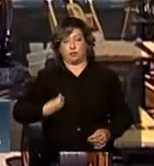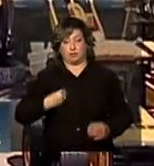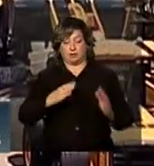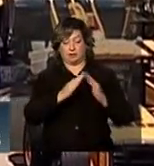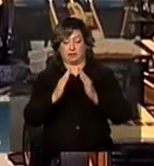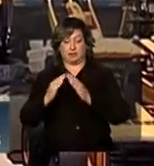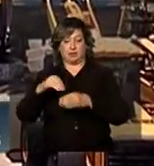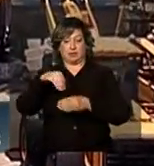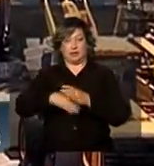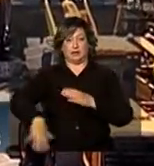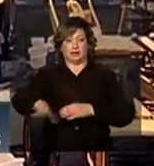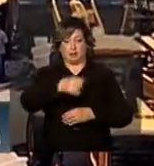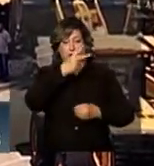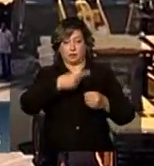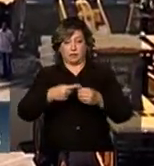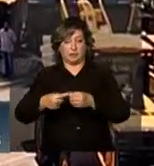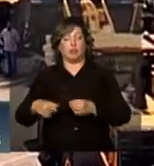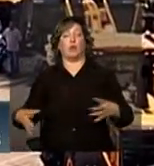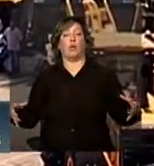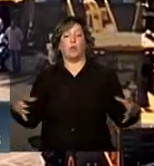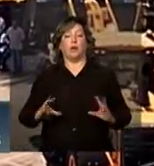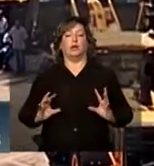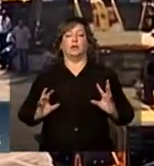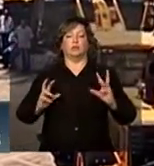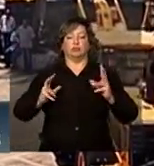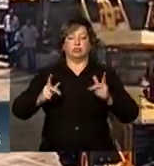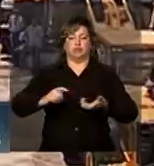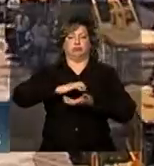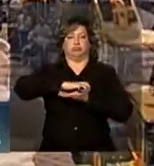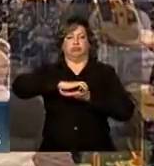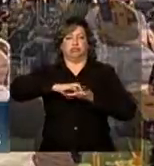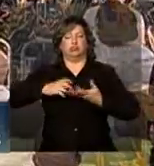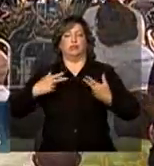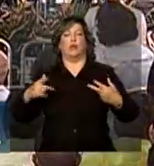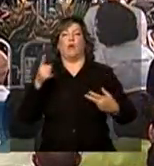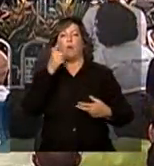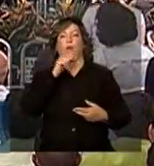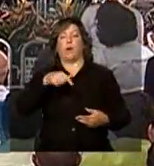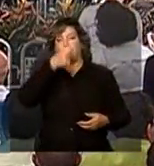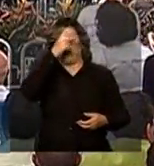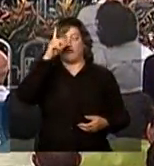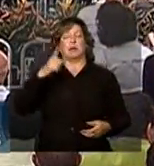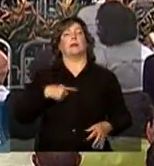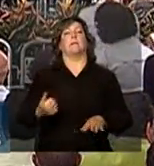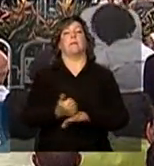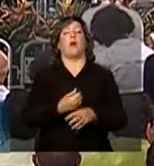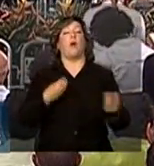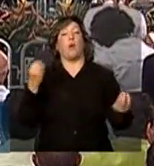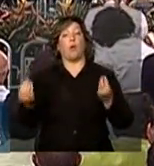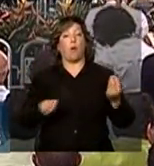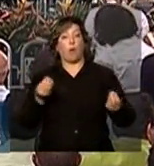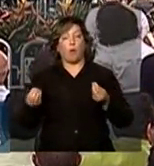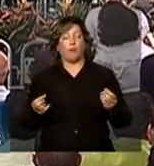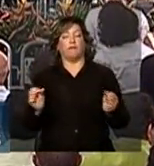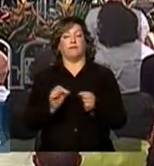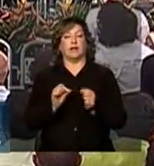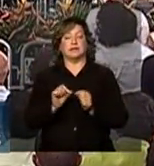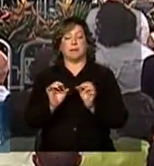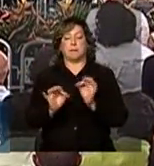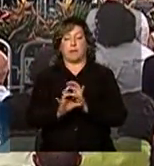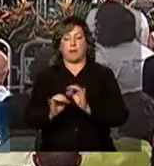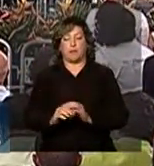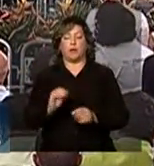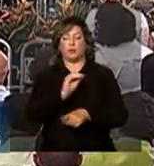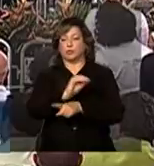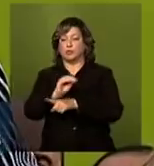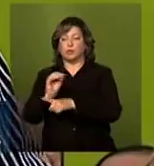conjunto de máquinas que permitam as prefeituras terem melhores condições de fazerem a manutenção